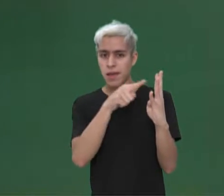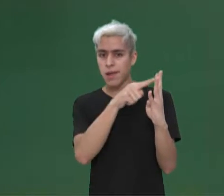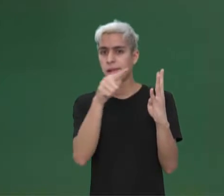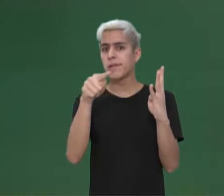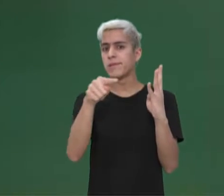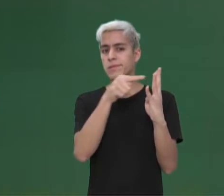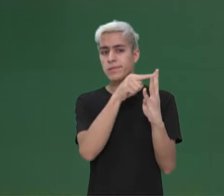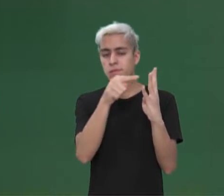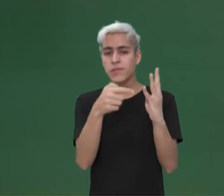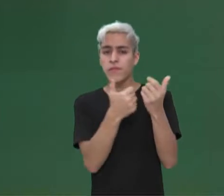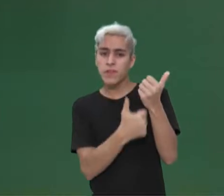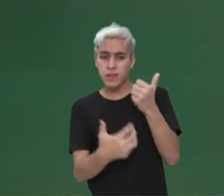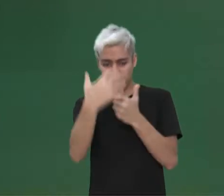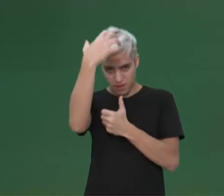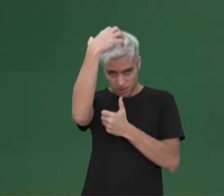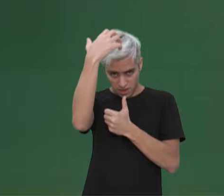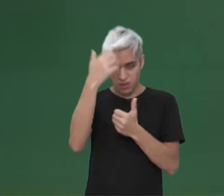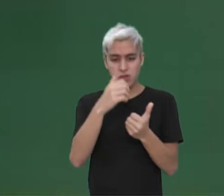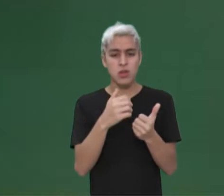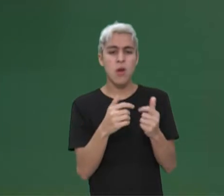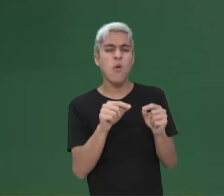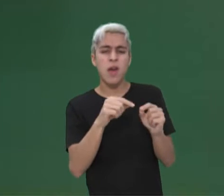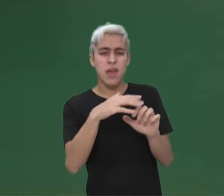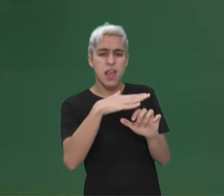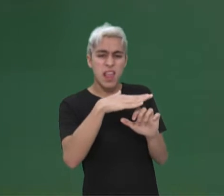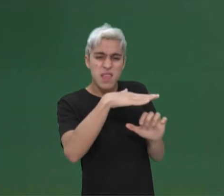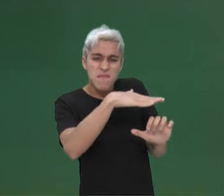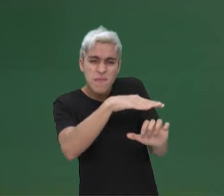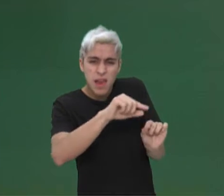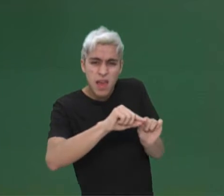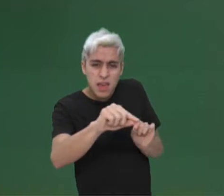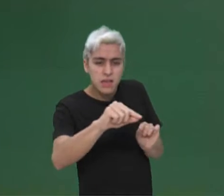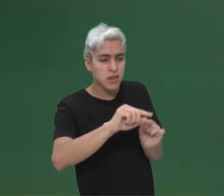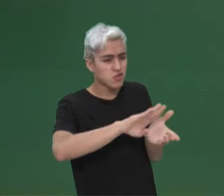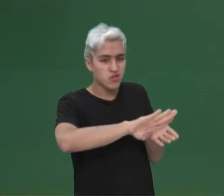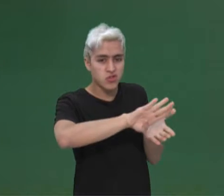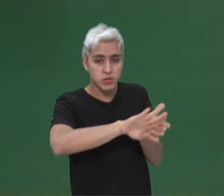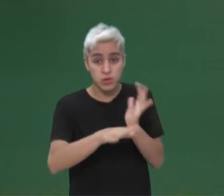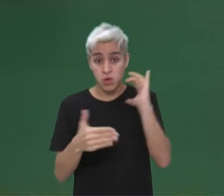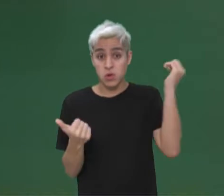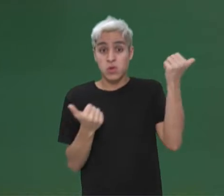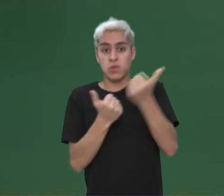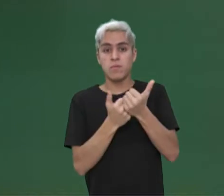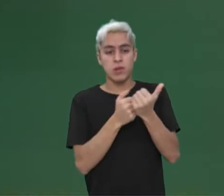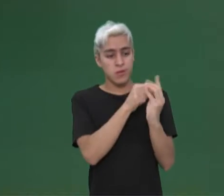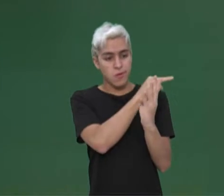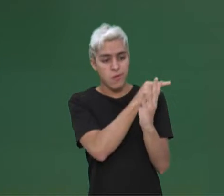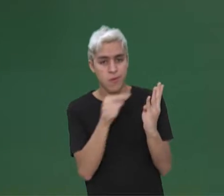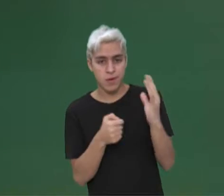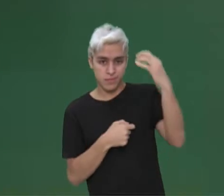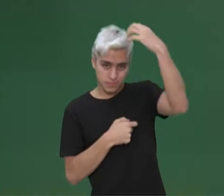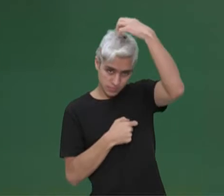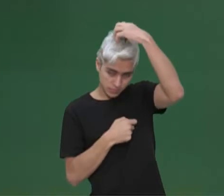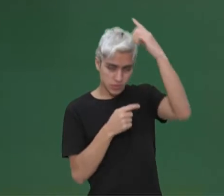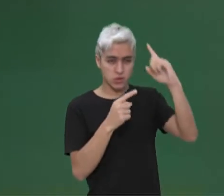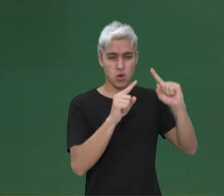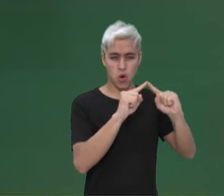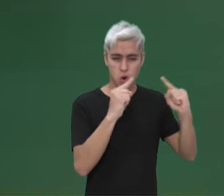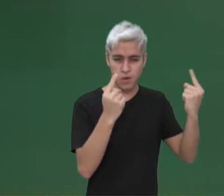vice-reis eliminaram o poder dos adelantados. Então, quando a Espanha, a partir até do Conselho das